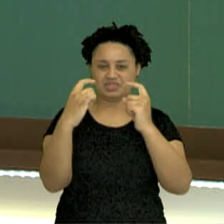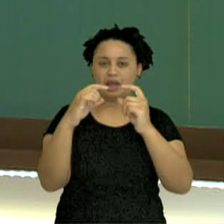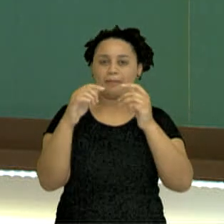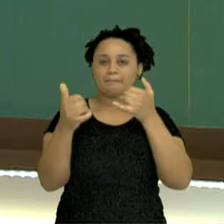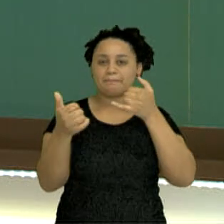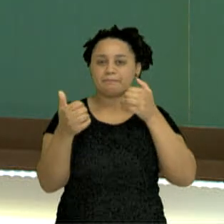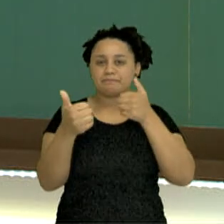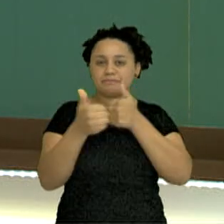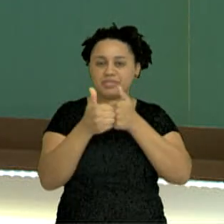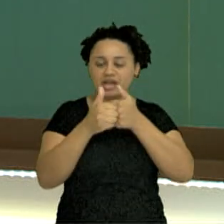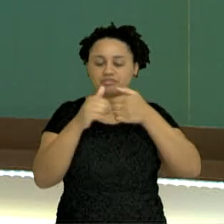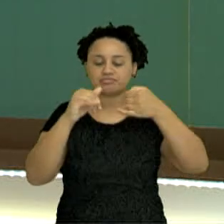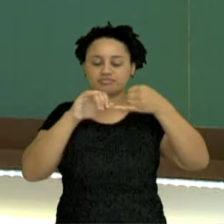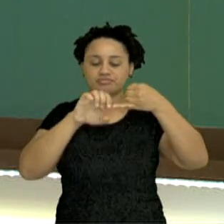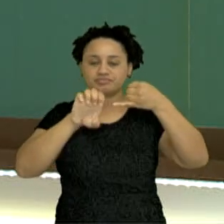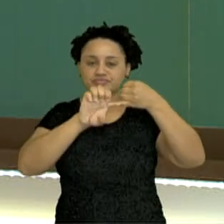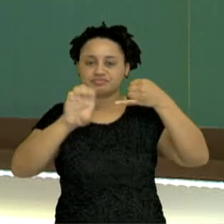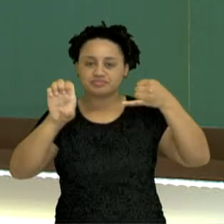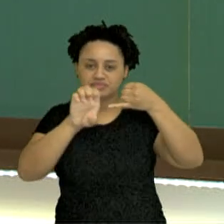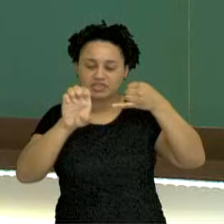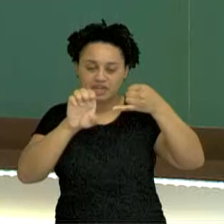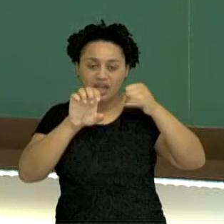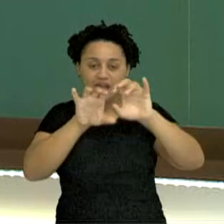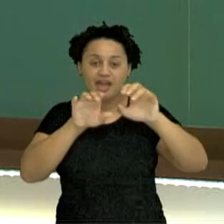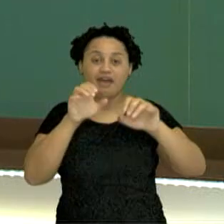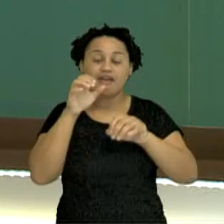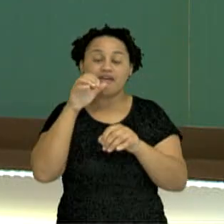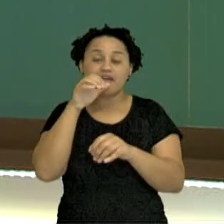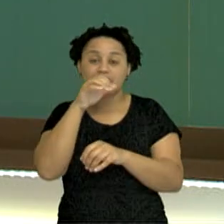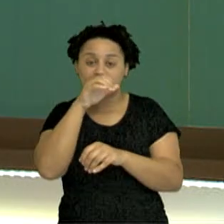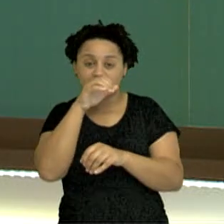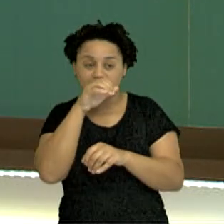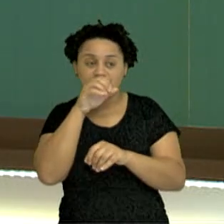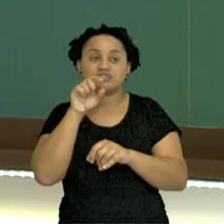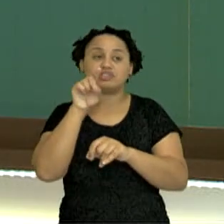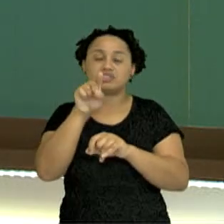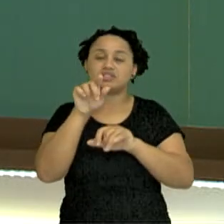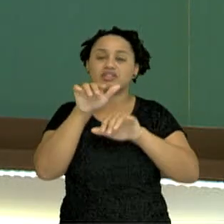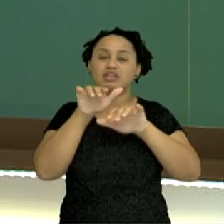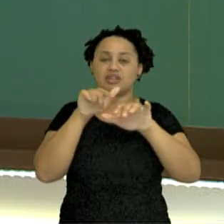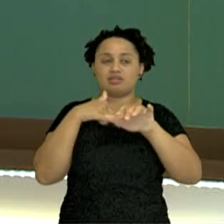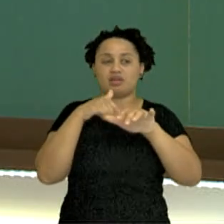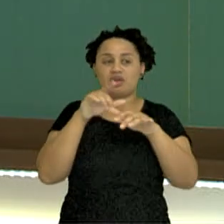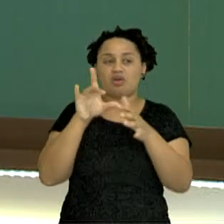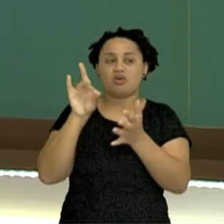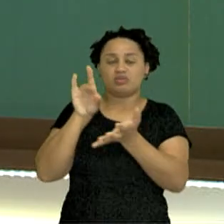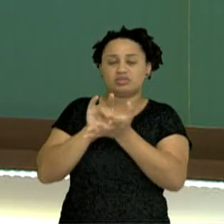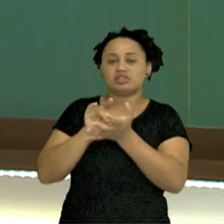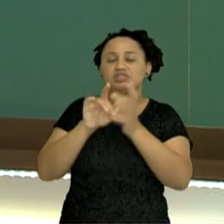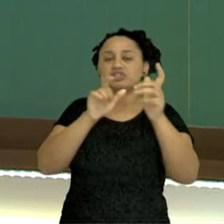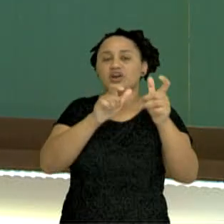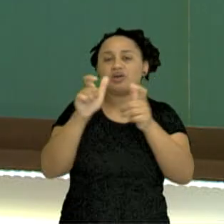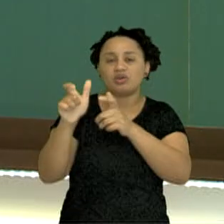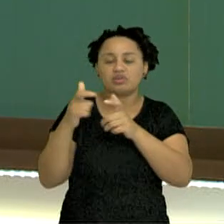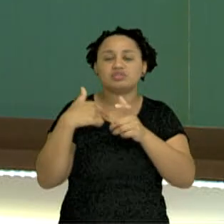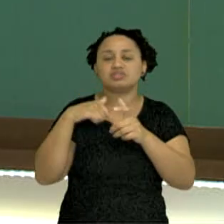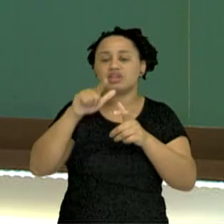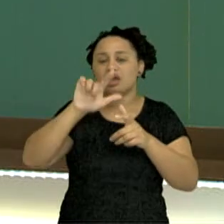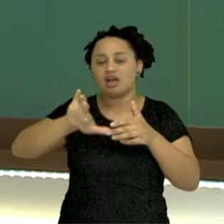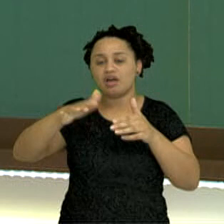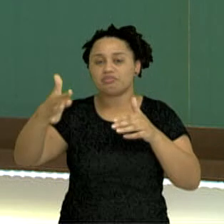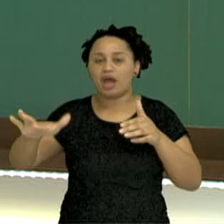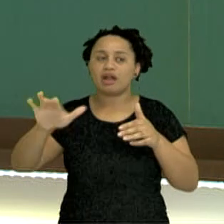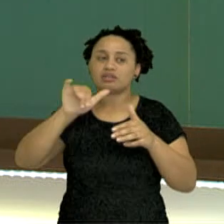Equador vão ser massas de ar quente. Se essas massas de ar se originarem sobre as regiões